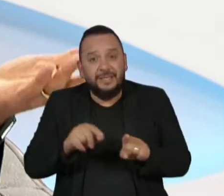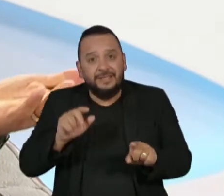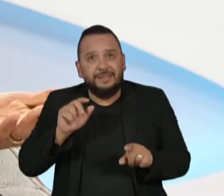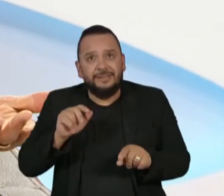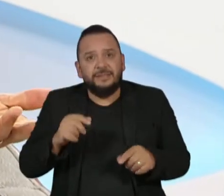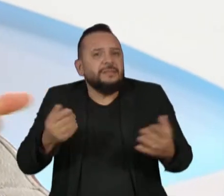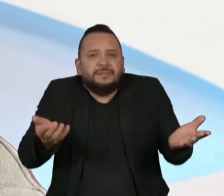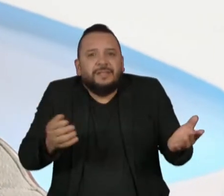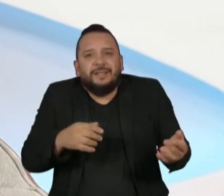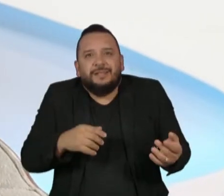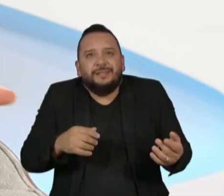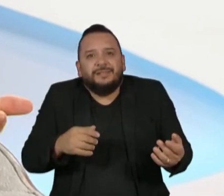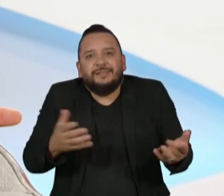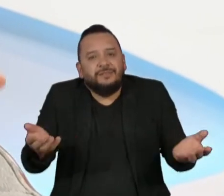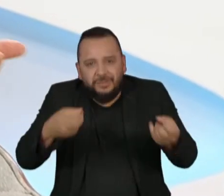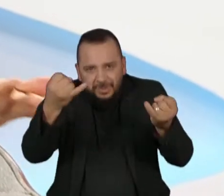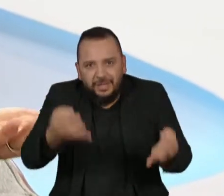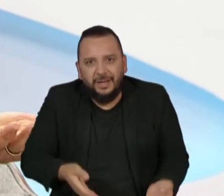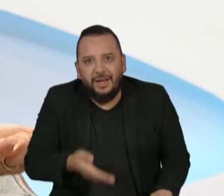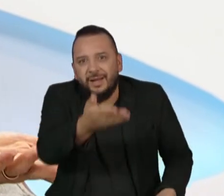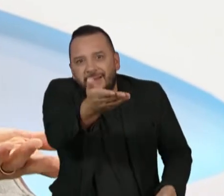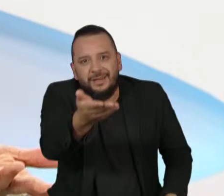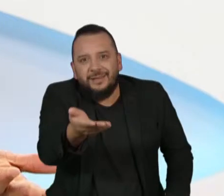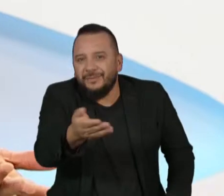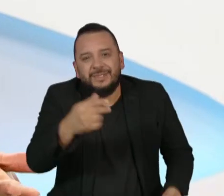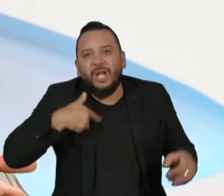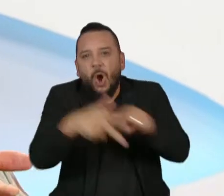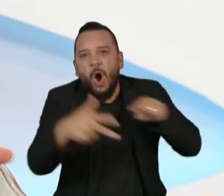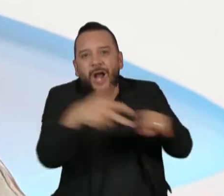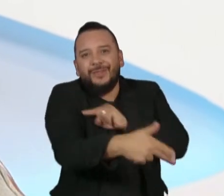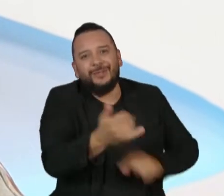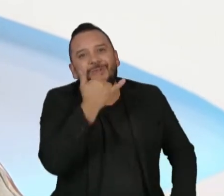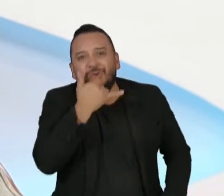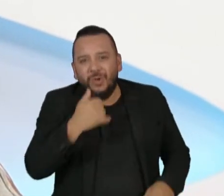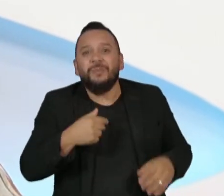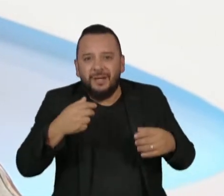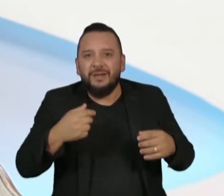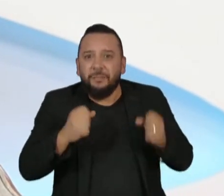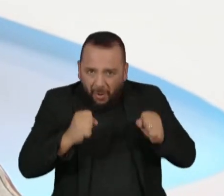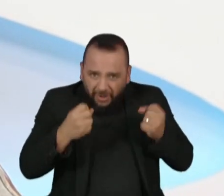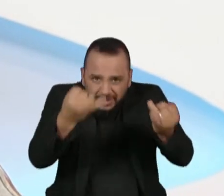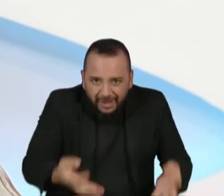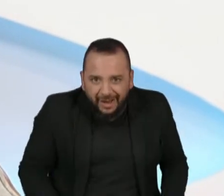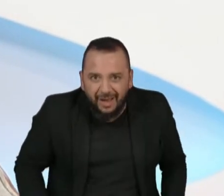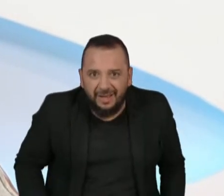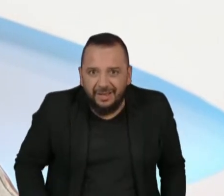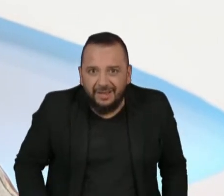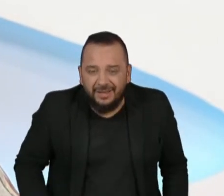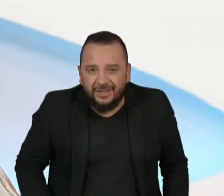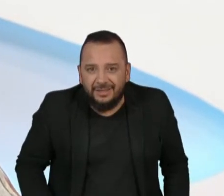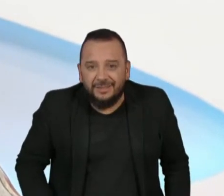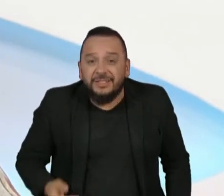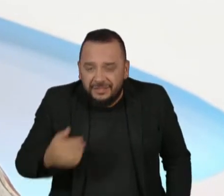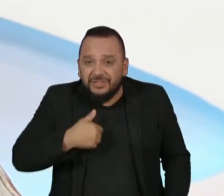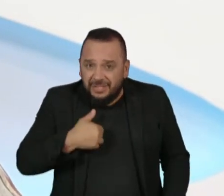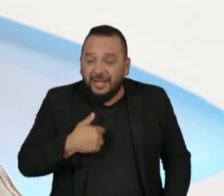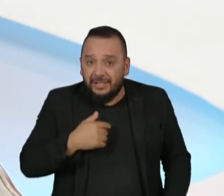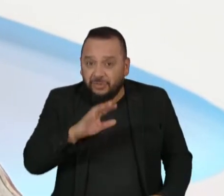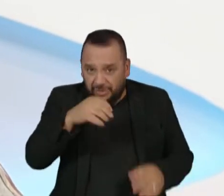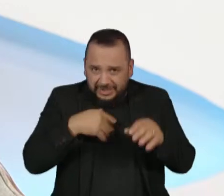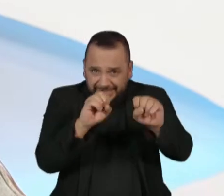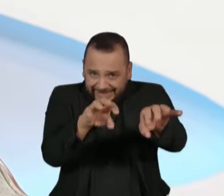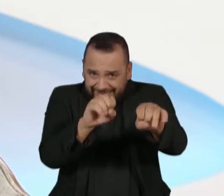você não deixa responder, cara. Eu fiz direito para ouvir o que você está querendo me explicar. Deixa eu terminar de responder, ué. Fiquei 5 anos na academia de eu te